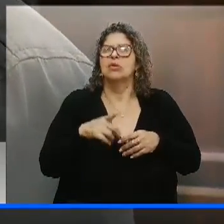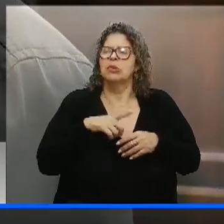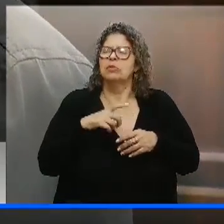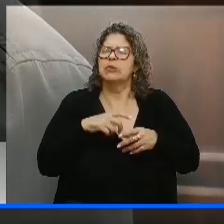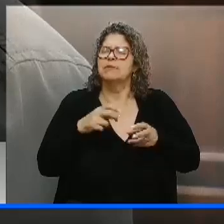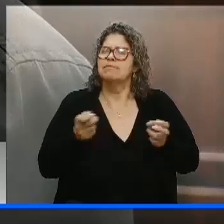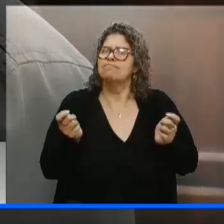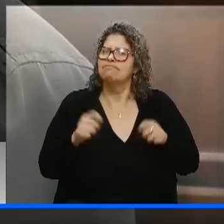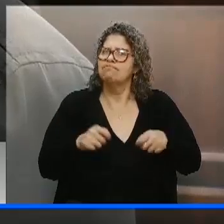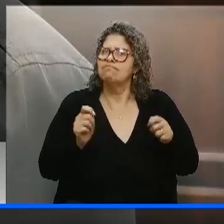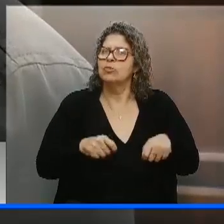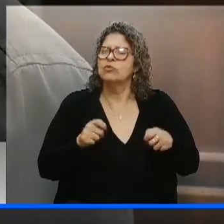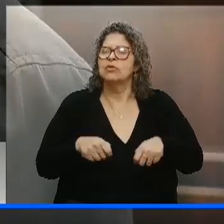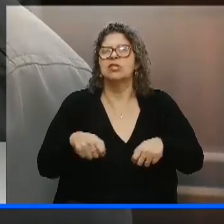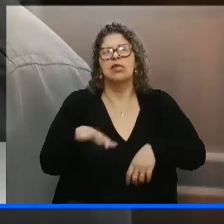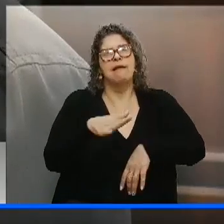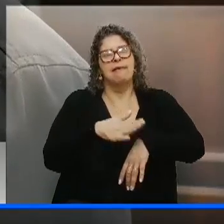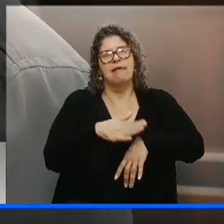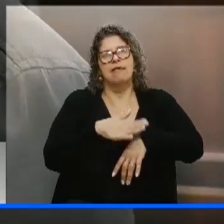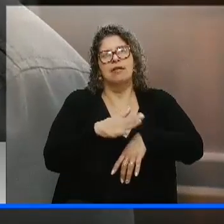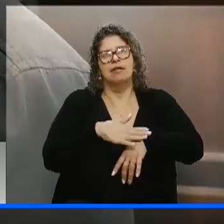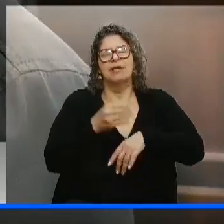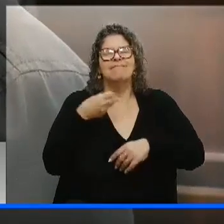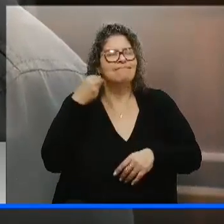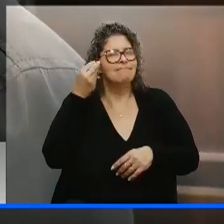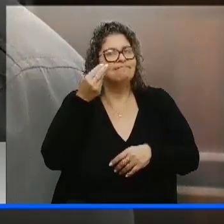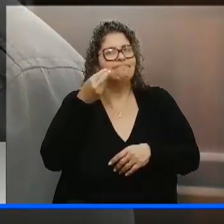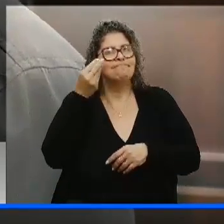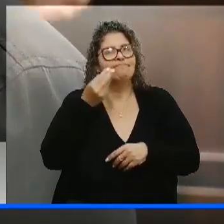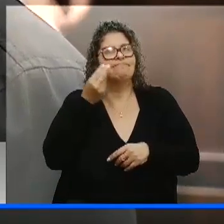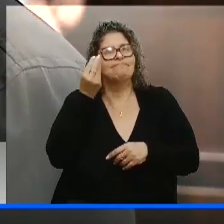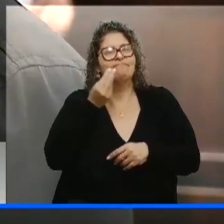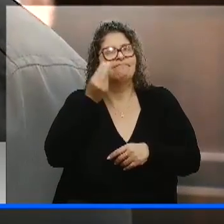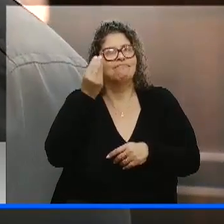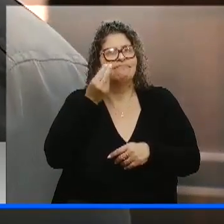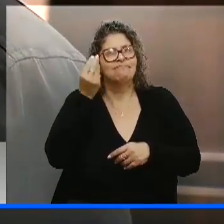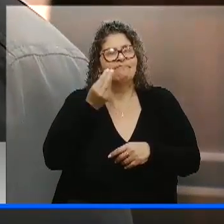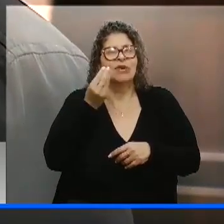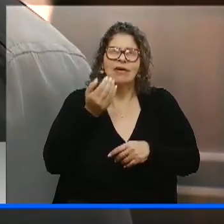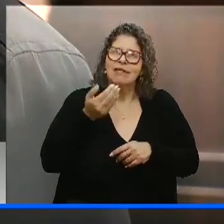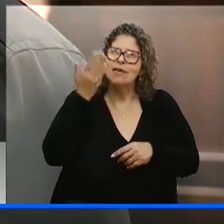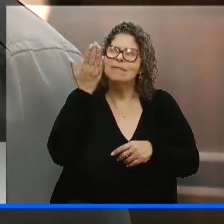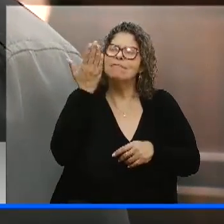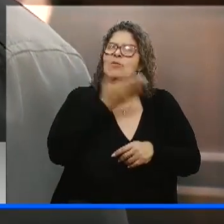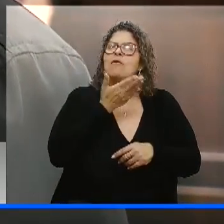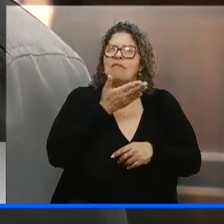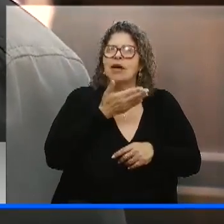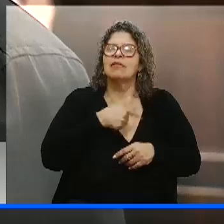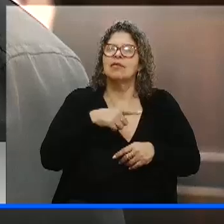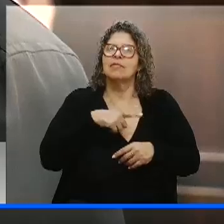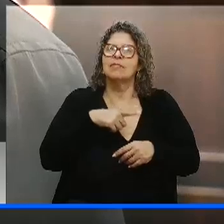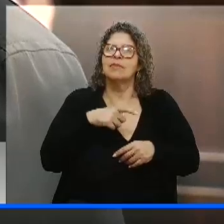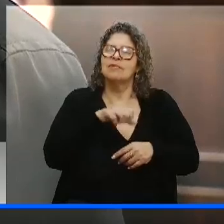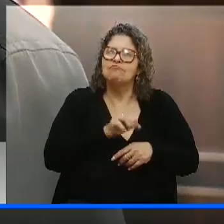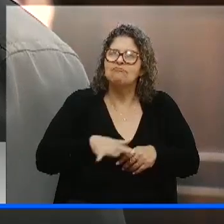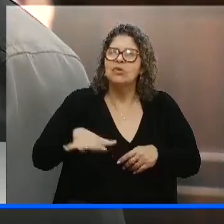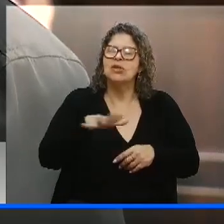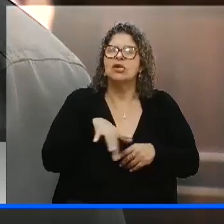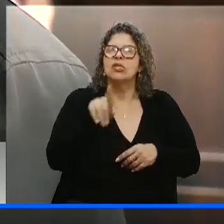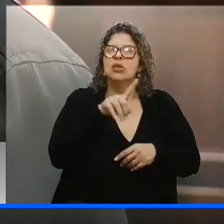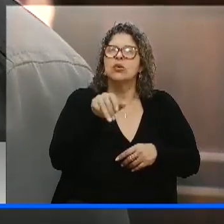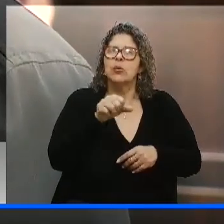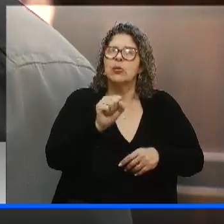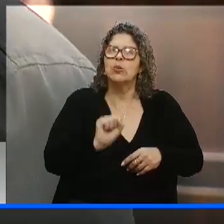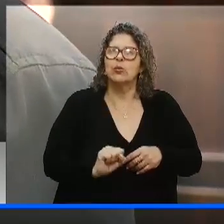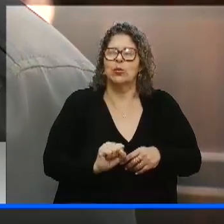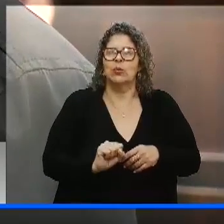naquele momento também é experimentaram e quero aqui atestar a grande intimidade que tem a zona sul à zona